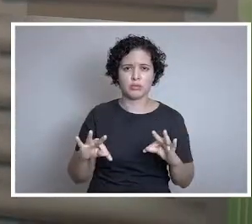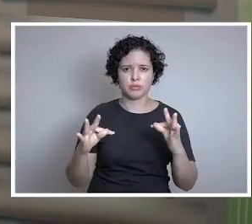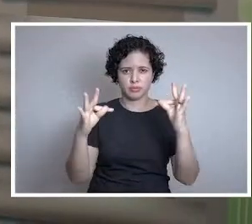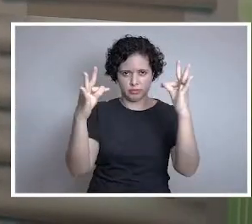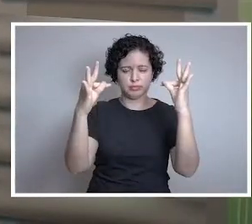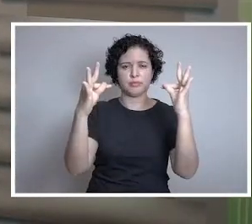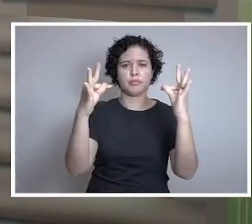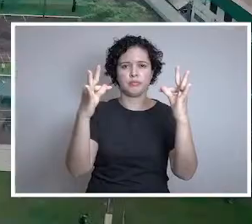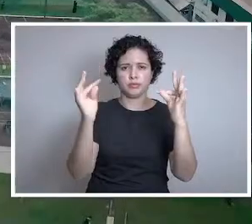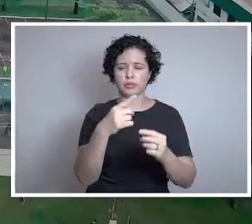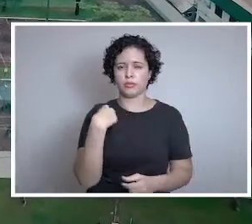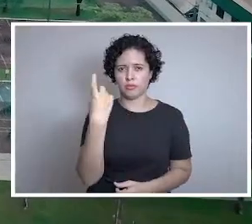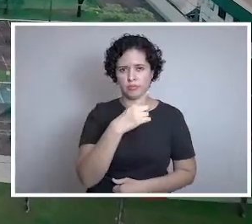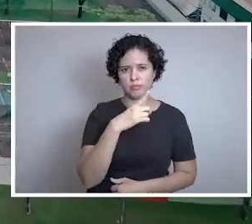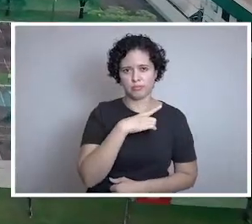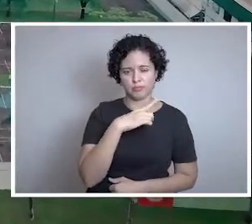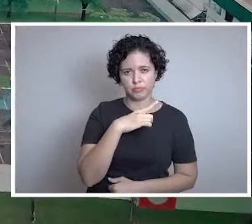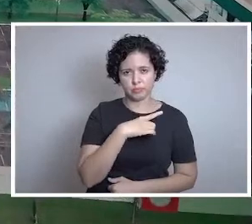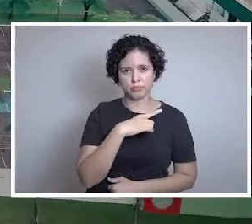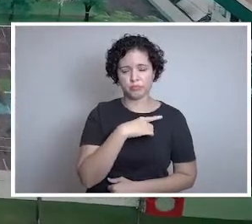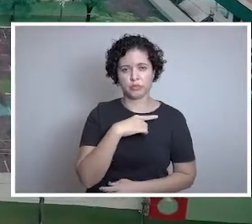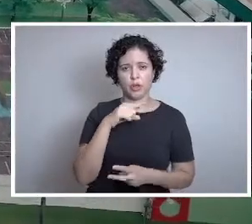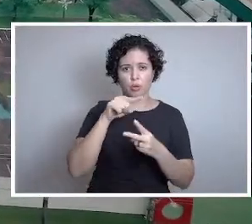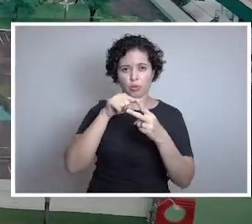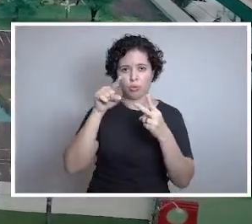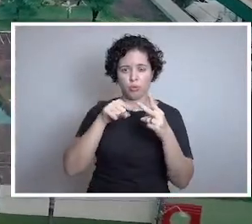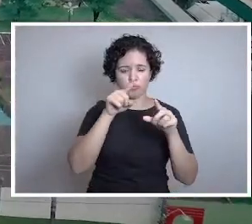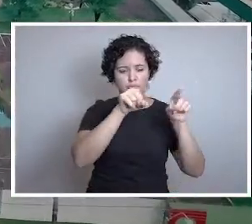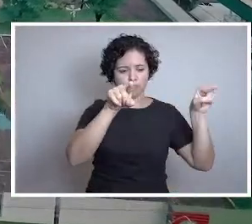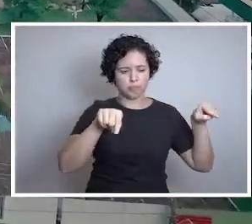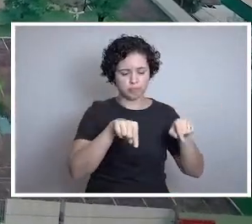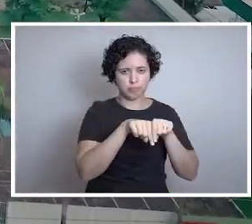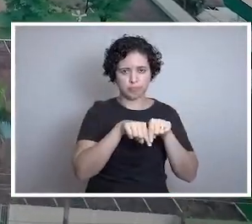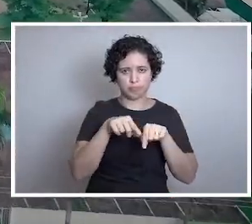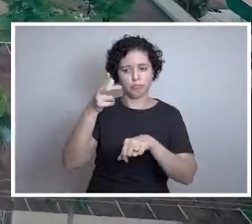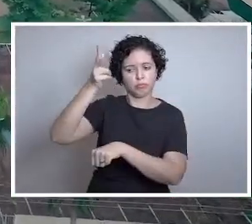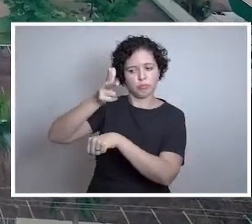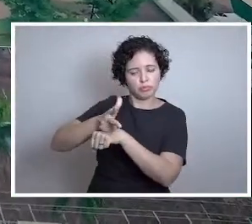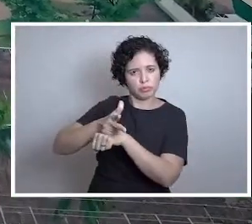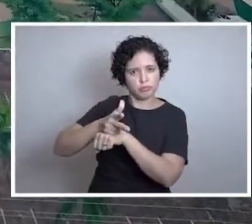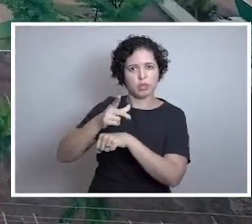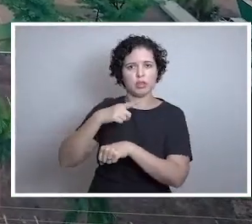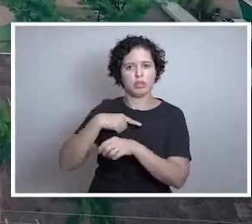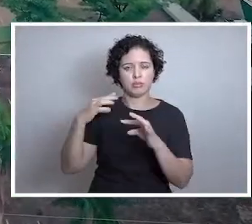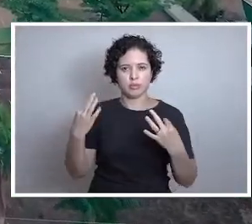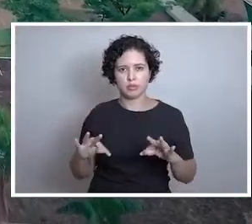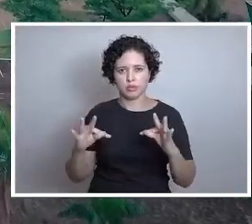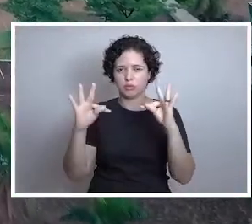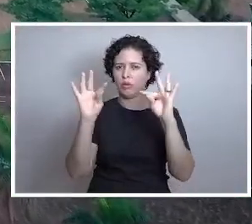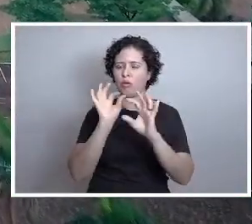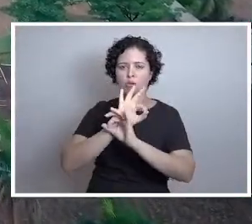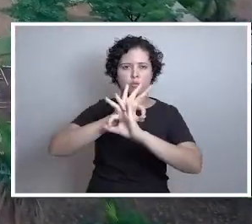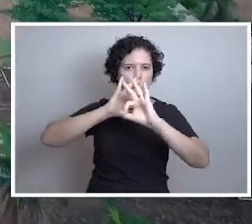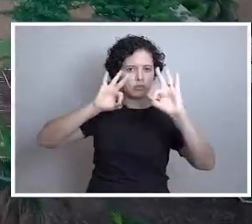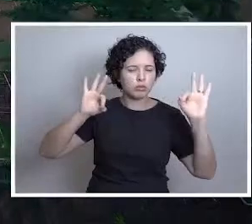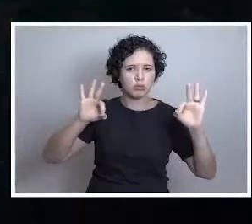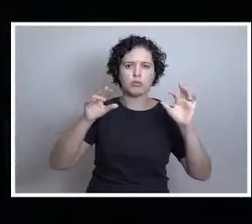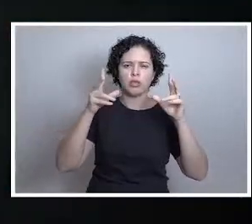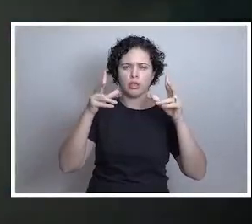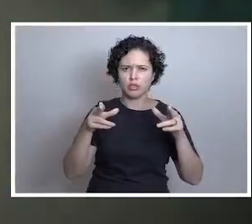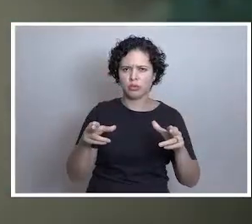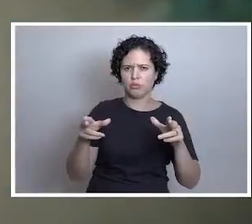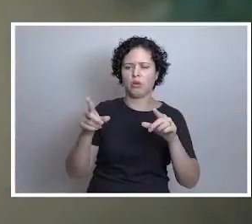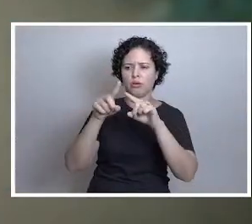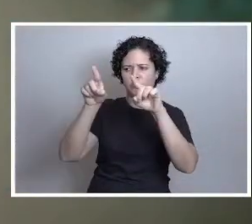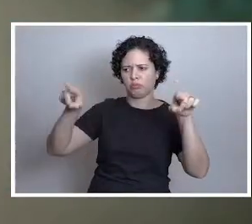essa infraestrutura tecnológica. Nós temos aqui dois estúdios que têm uma tecnologia